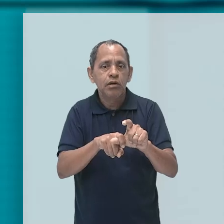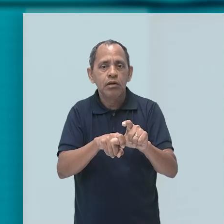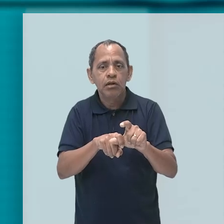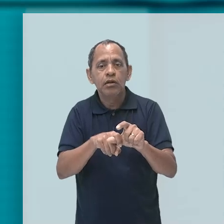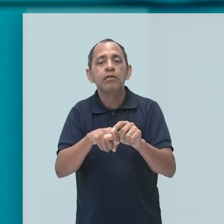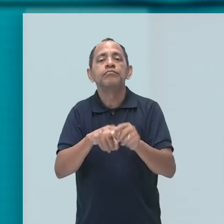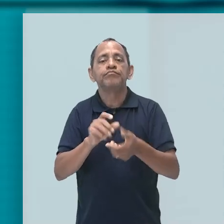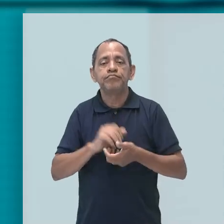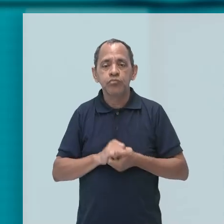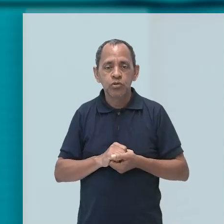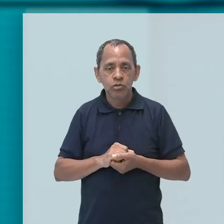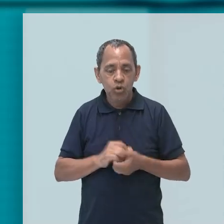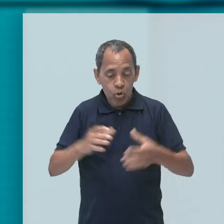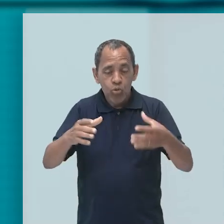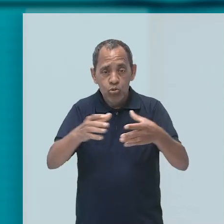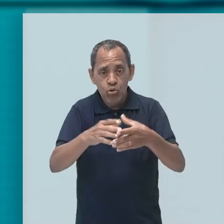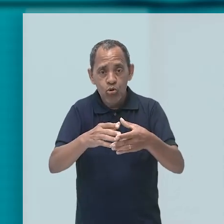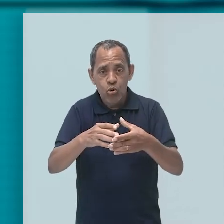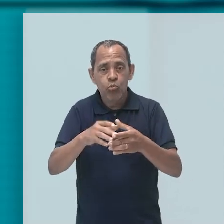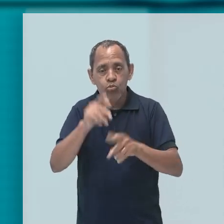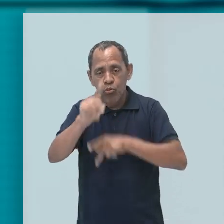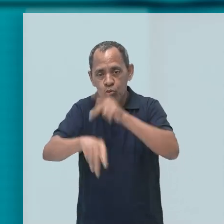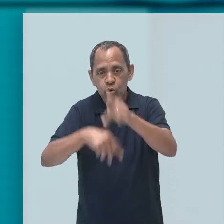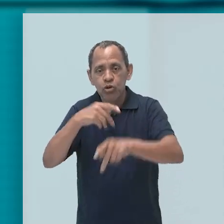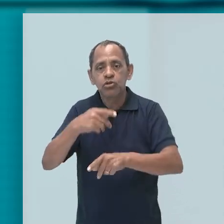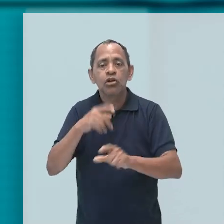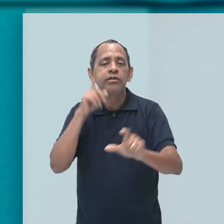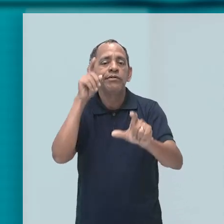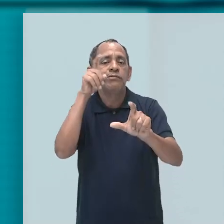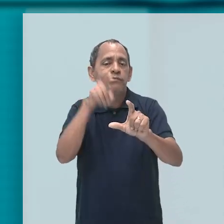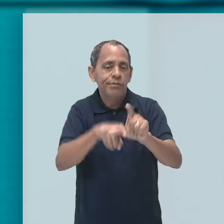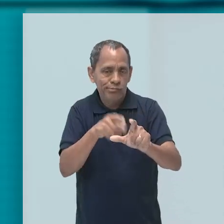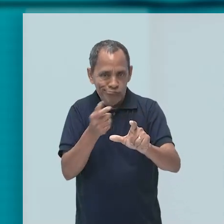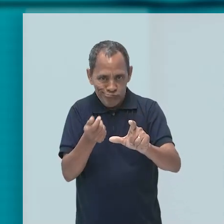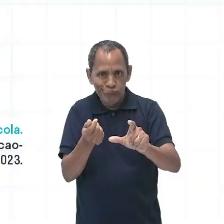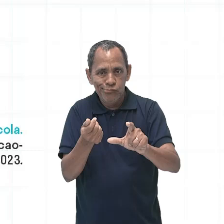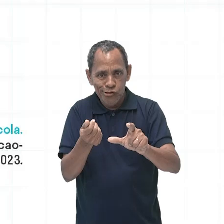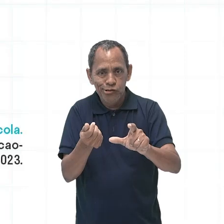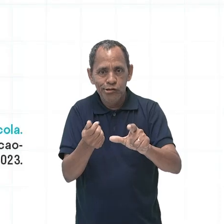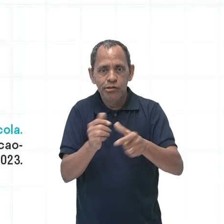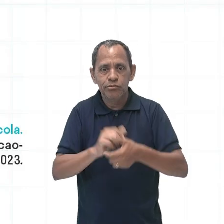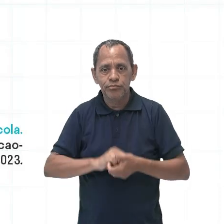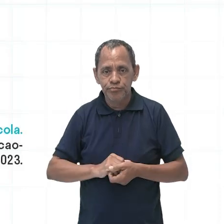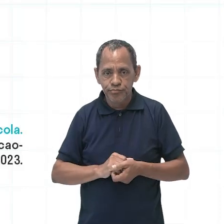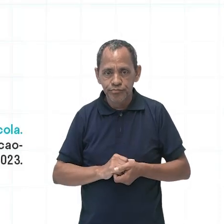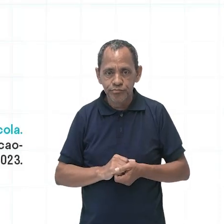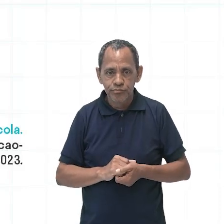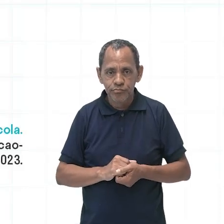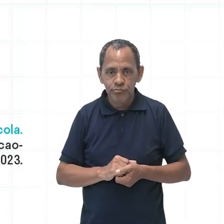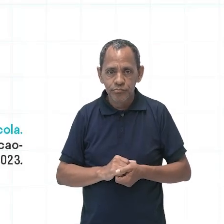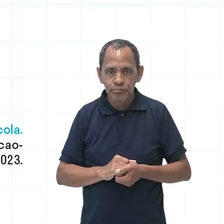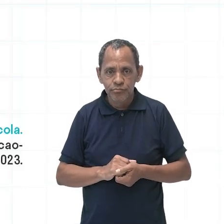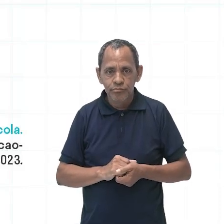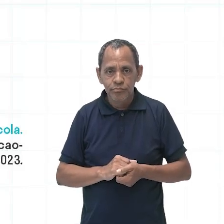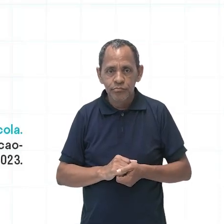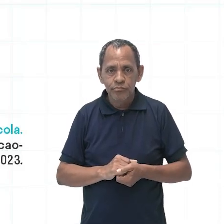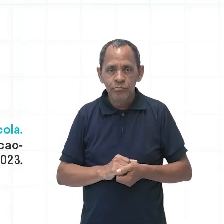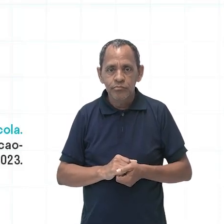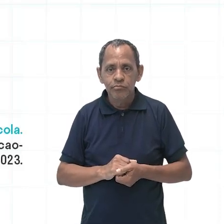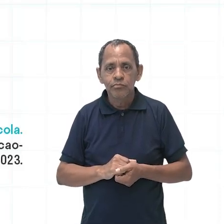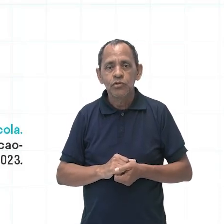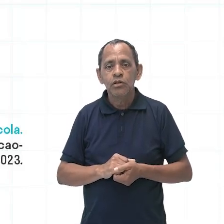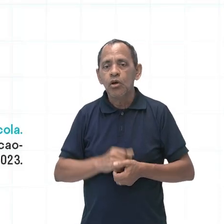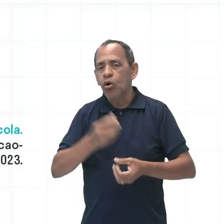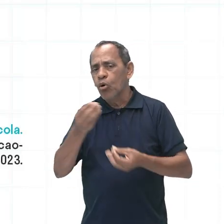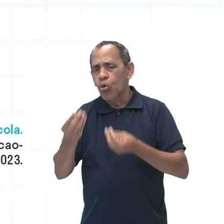população brasileira que estava devendo dinheiro na praça, ok? Seguindo aí o nosso roteiro, qual formato